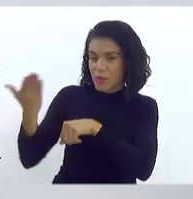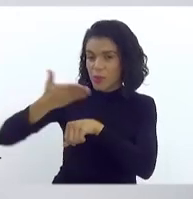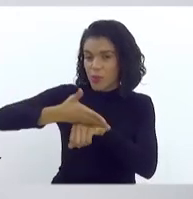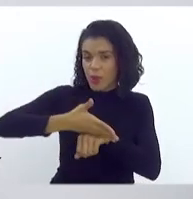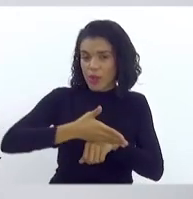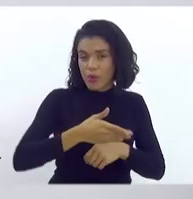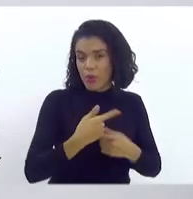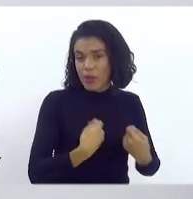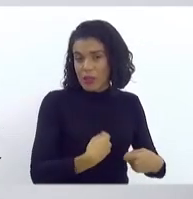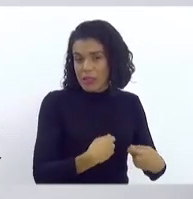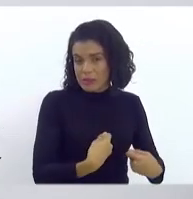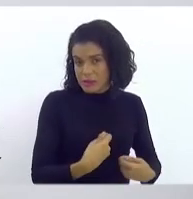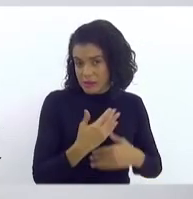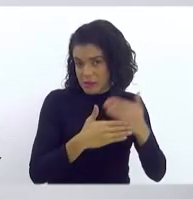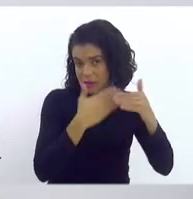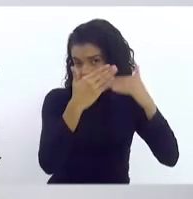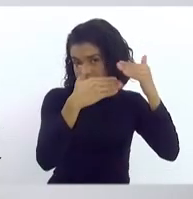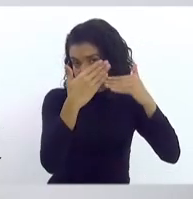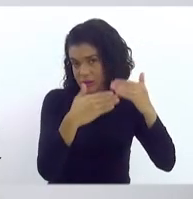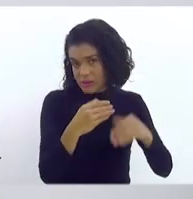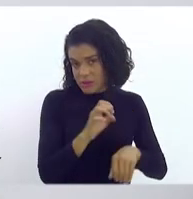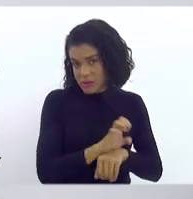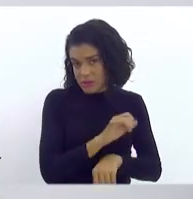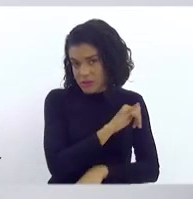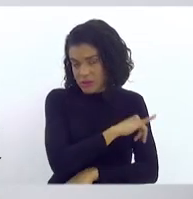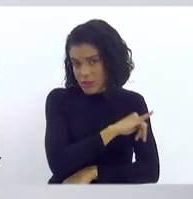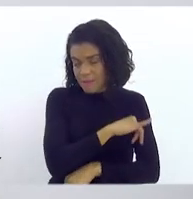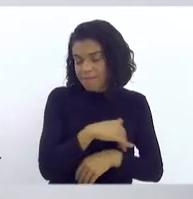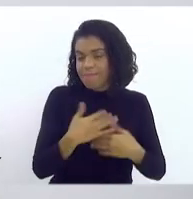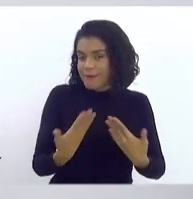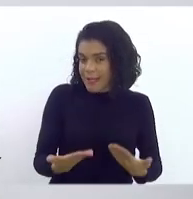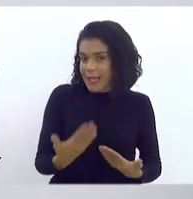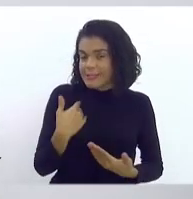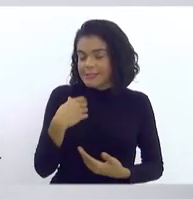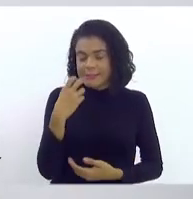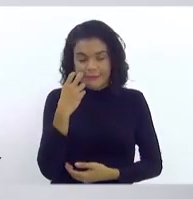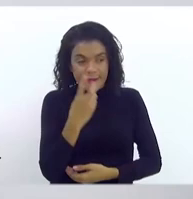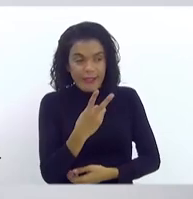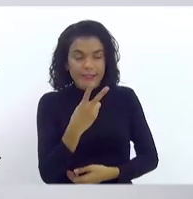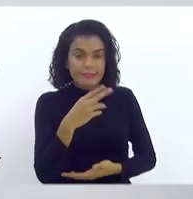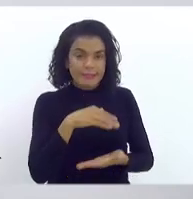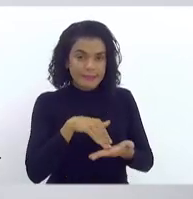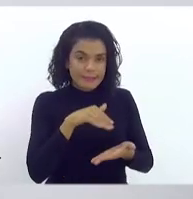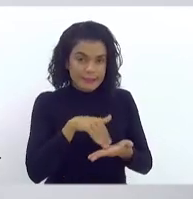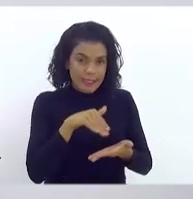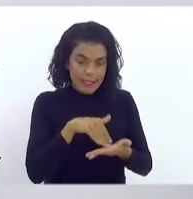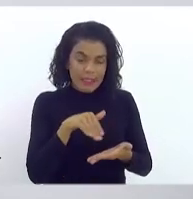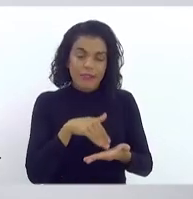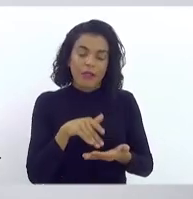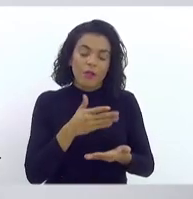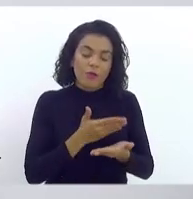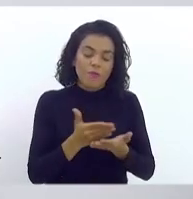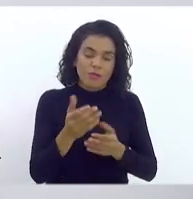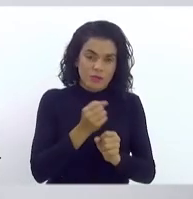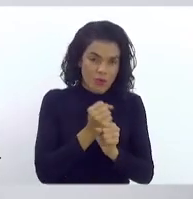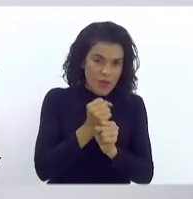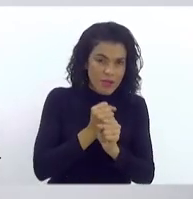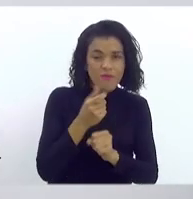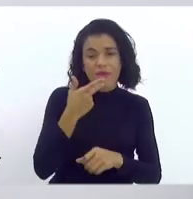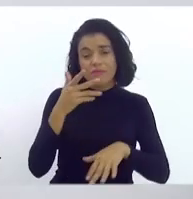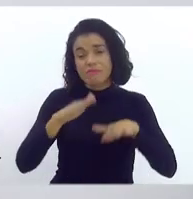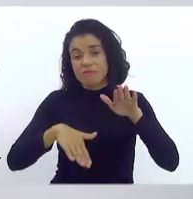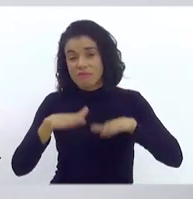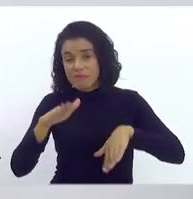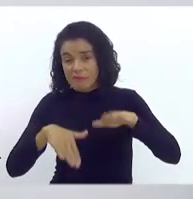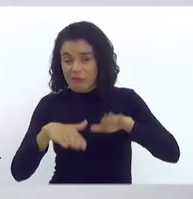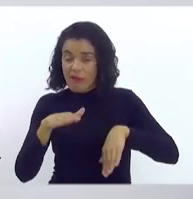do que o necessário para o desenvolvimento do Estado do Rio. E aí a gente vê a fala do secretário Hugo Leal no começo do ano, dizendo que talvez